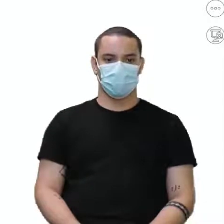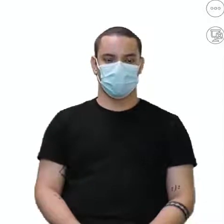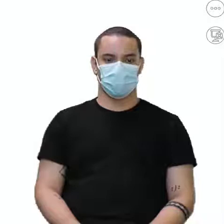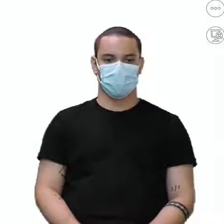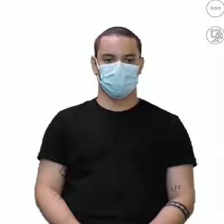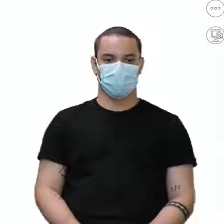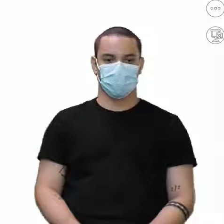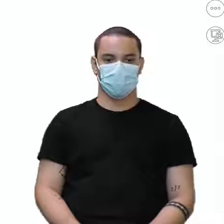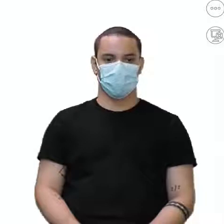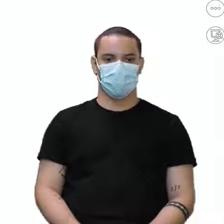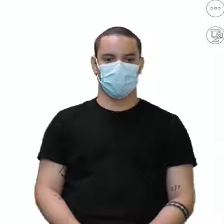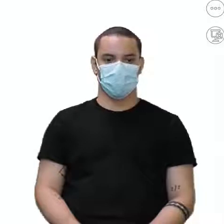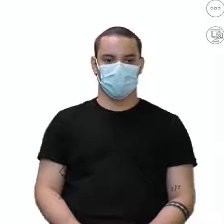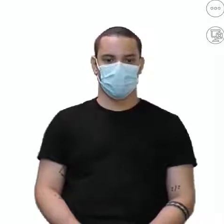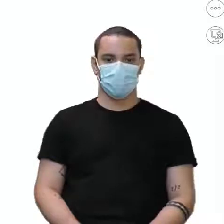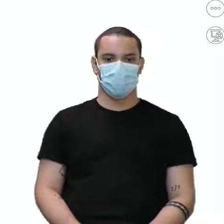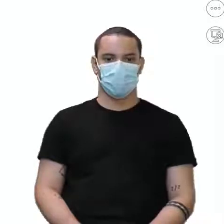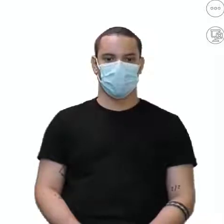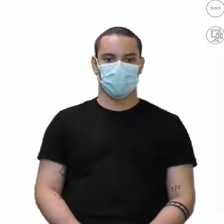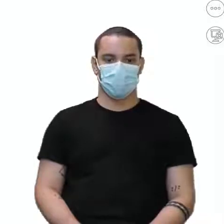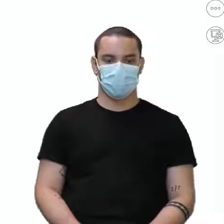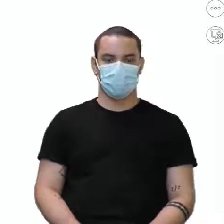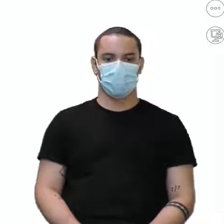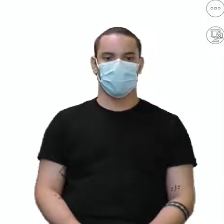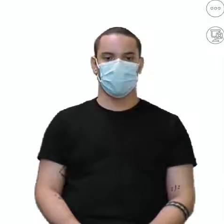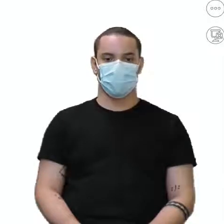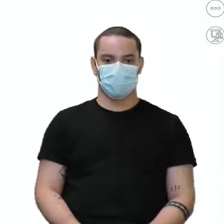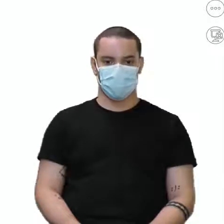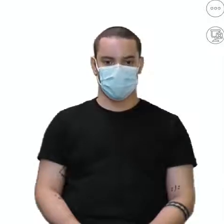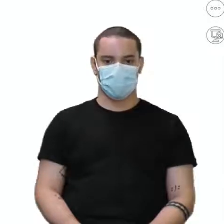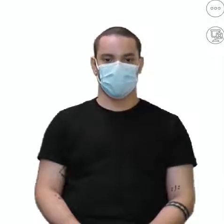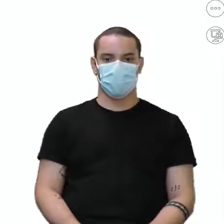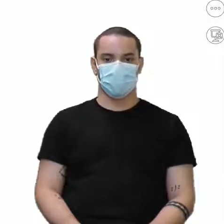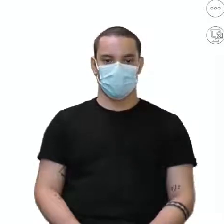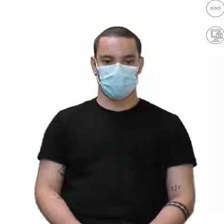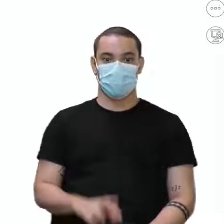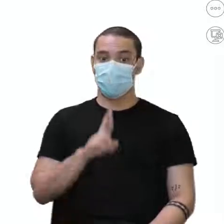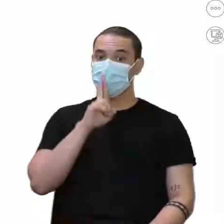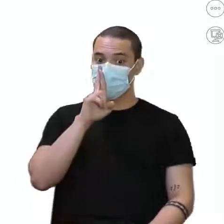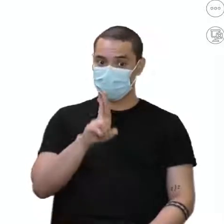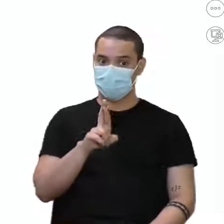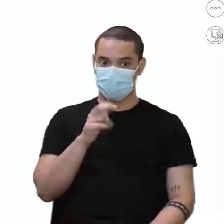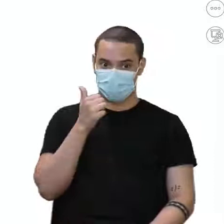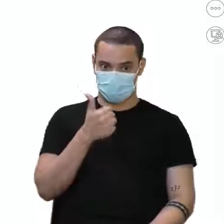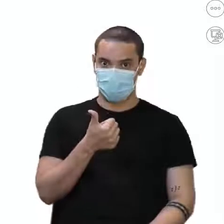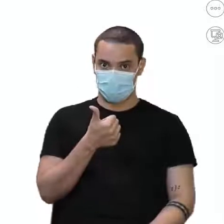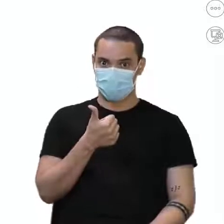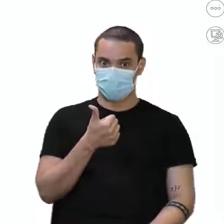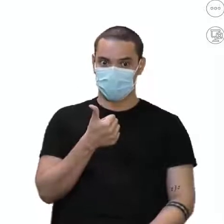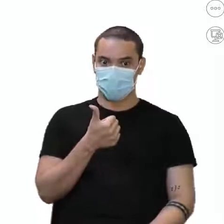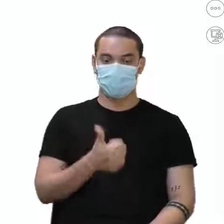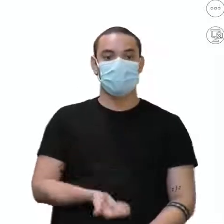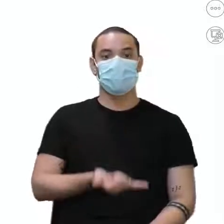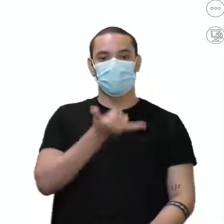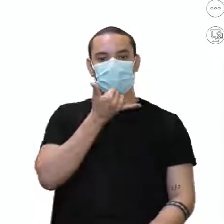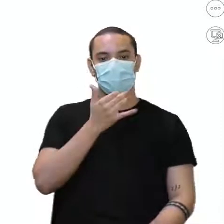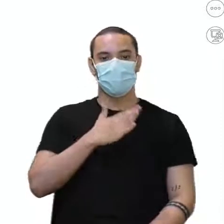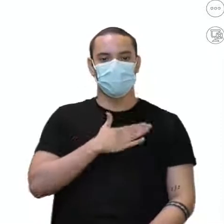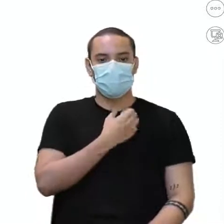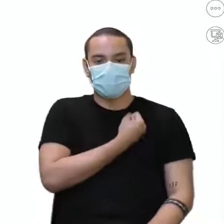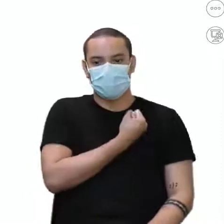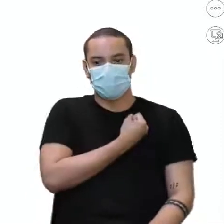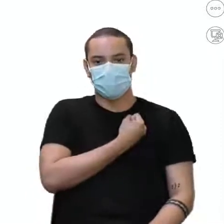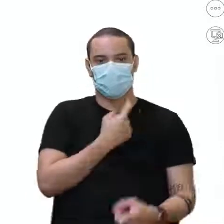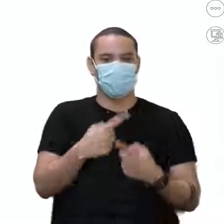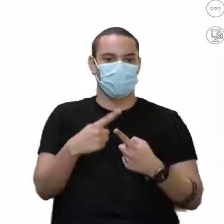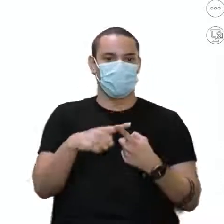resposta daqui. 98, 10, 15 e 50. Desculpa meus números, porque